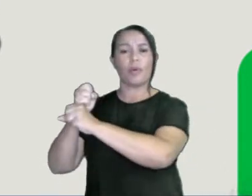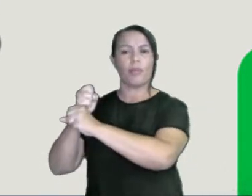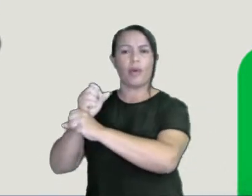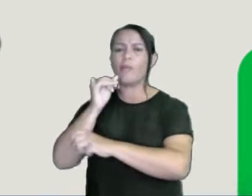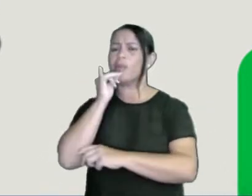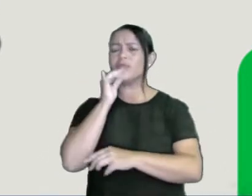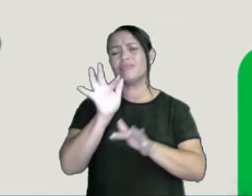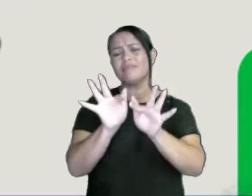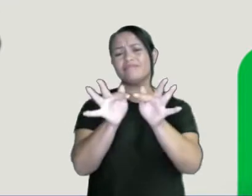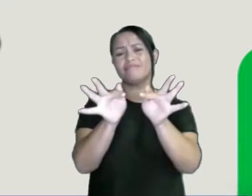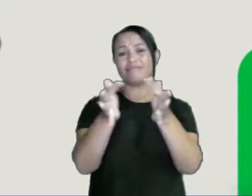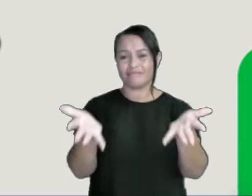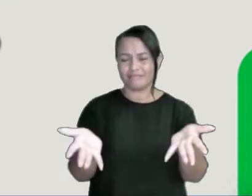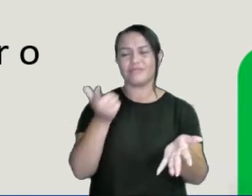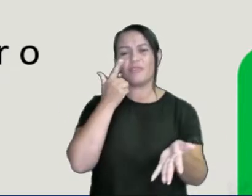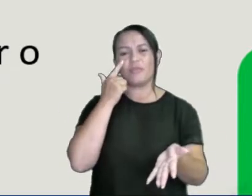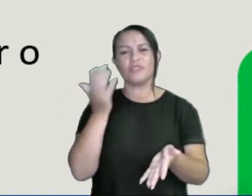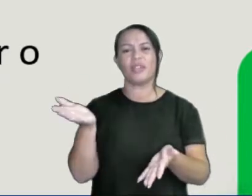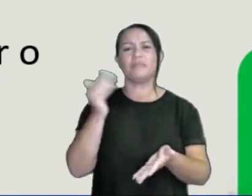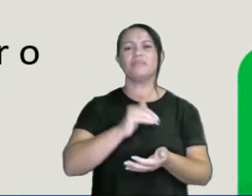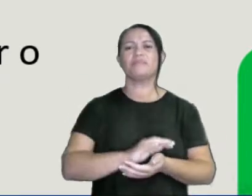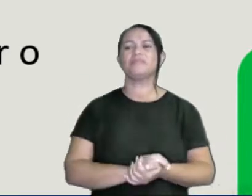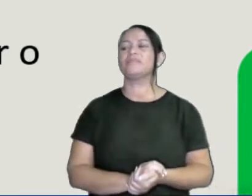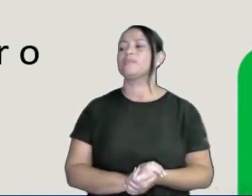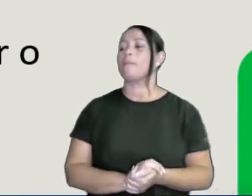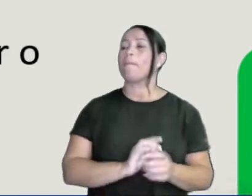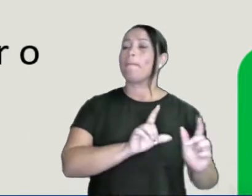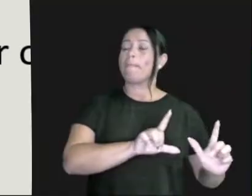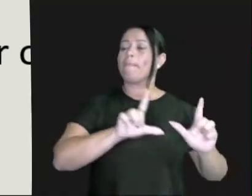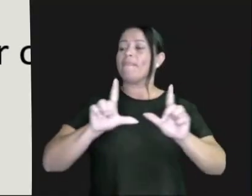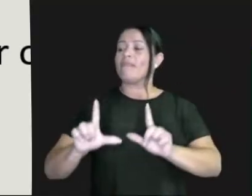Não é simples? Então vamos lá para o próximo.